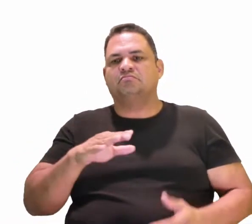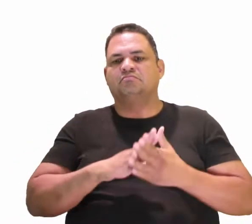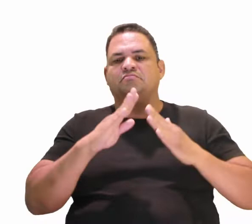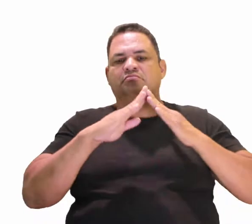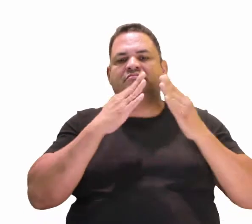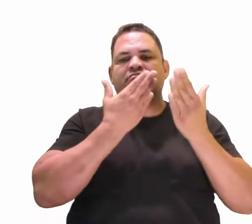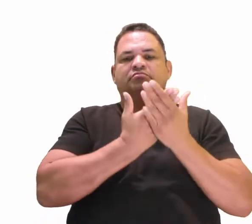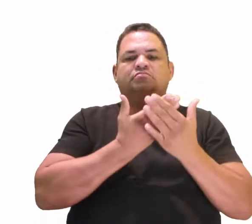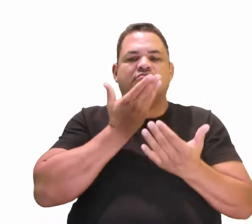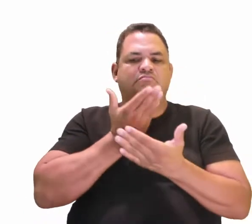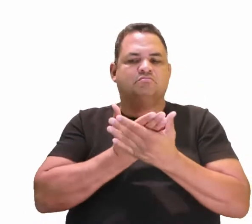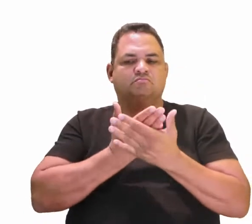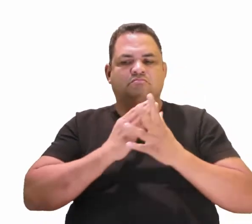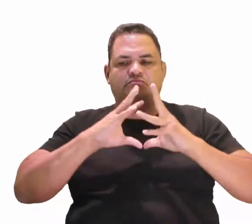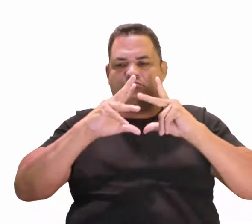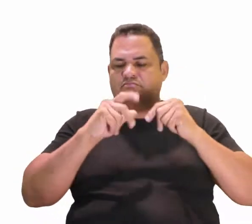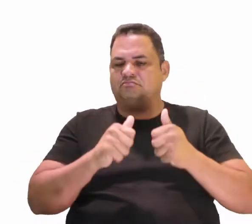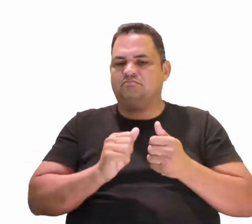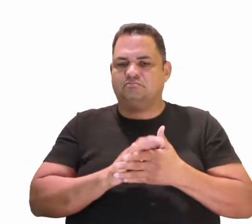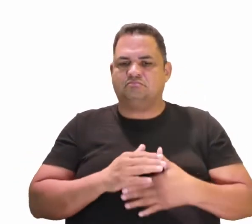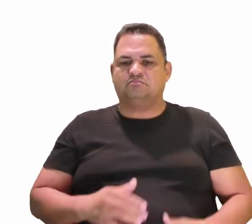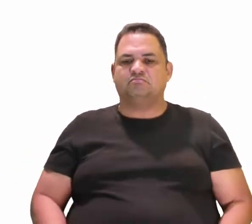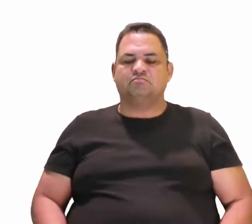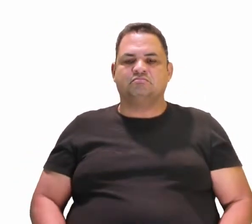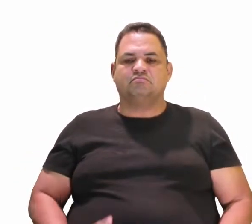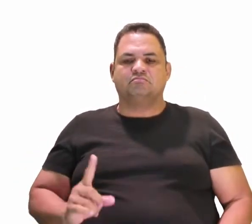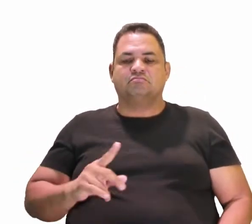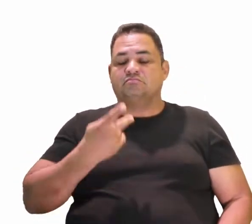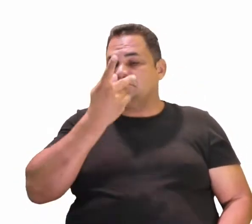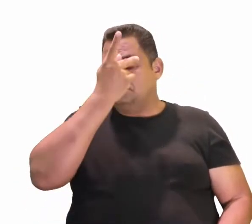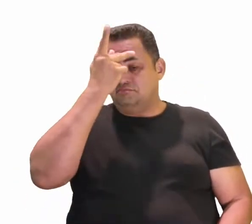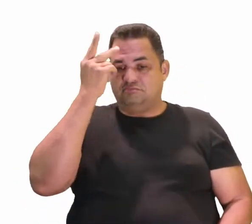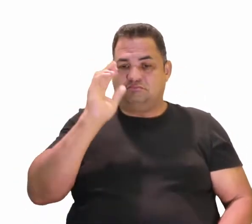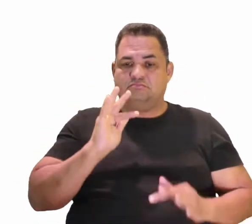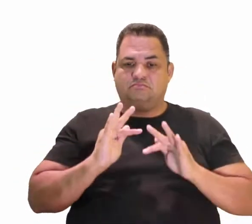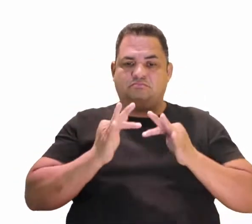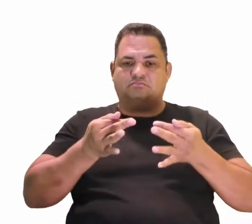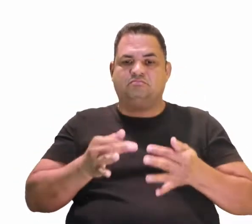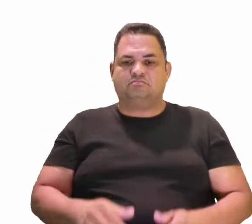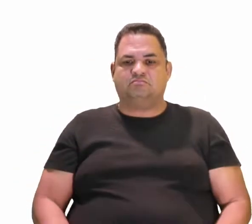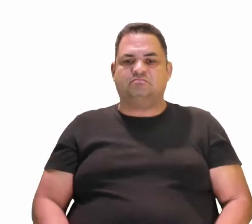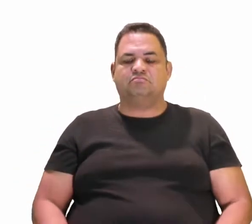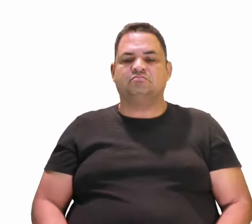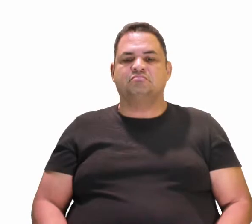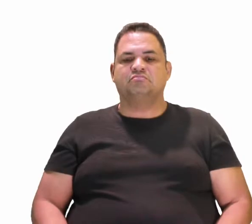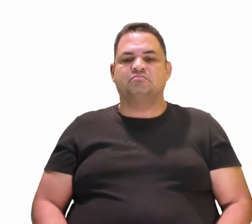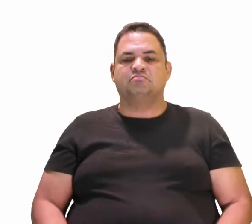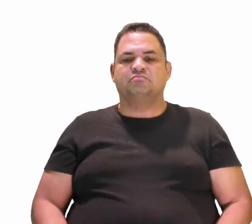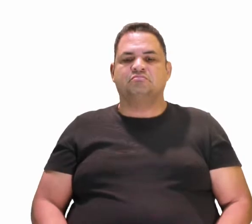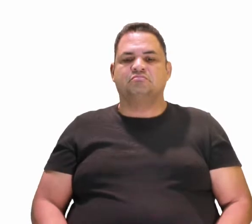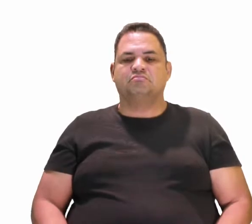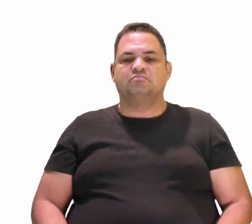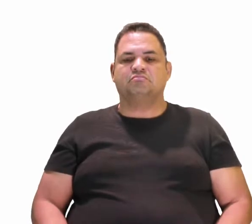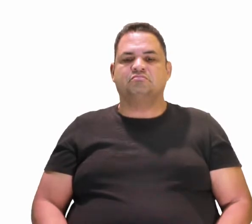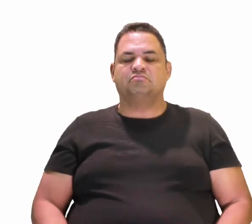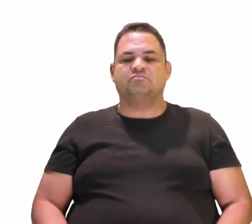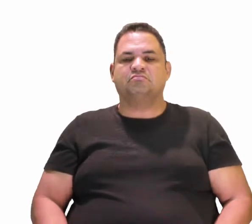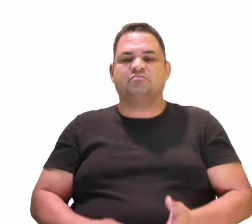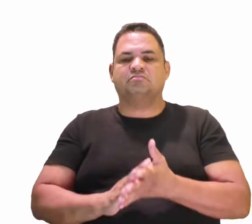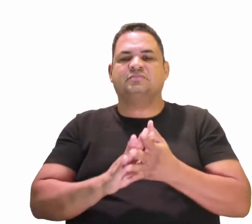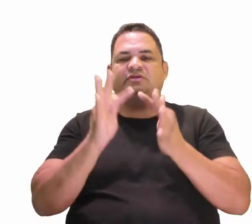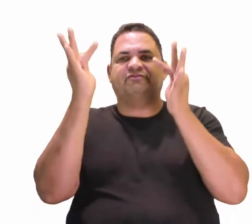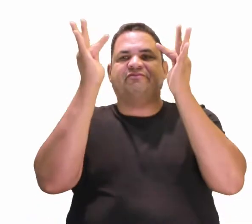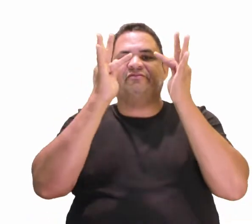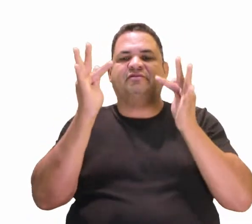escola, os seus estudos, enfim, não somente pessoas. E o último é be happy é ser feliz, né,